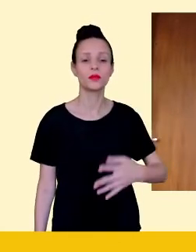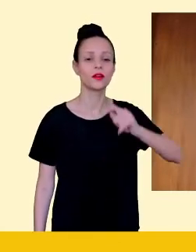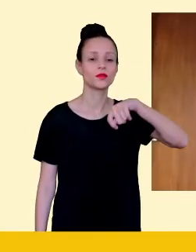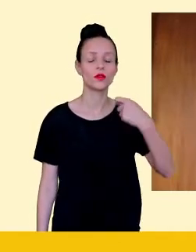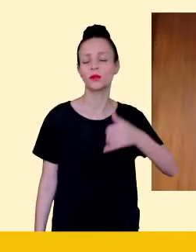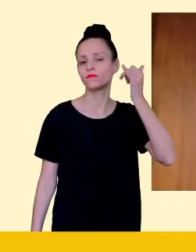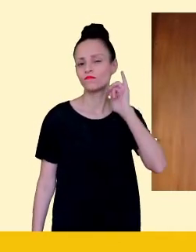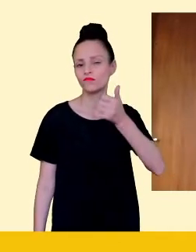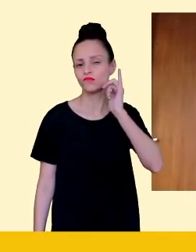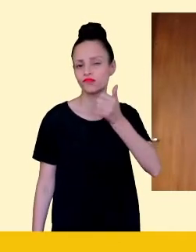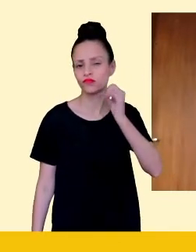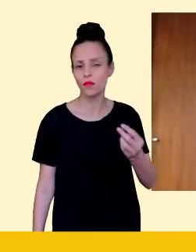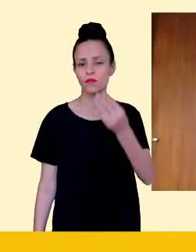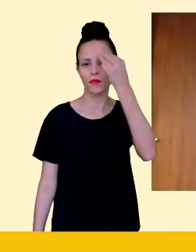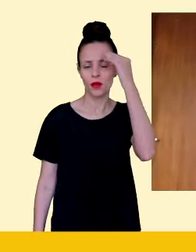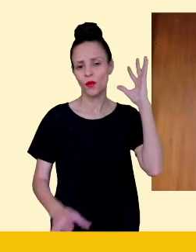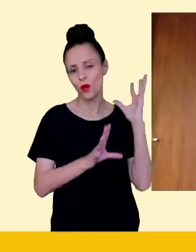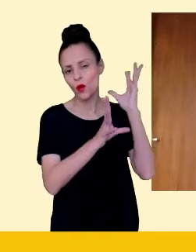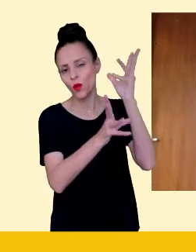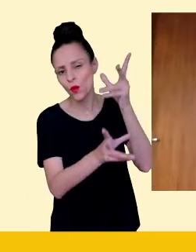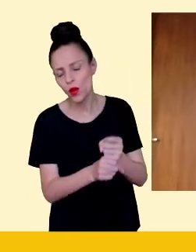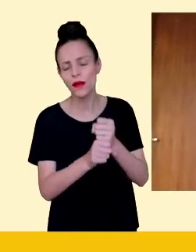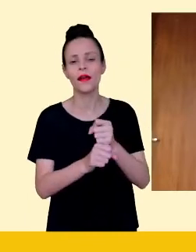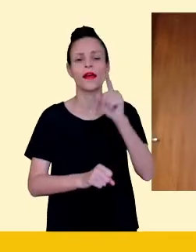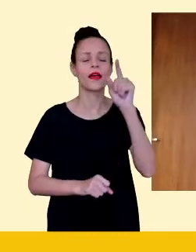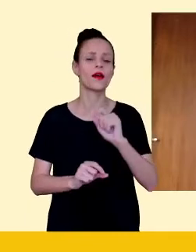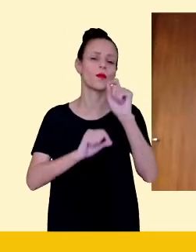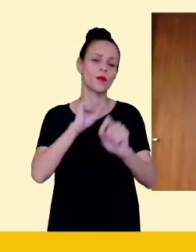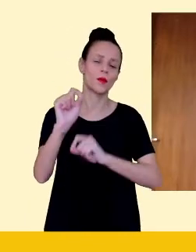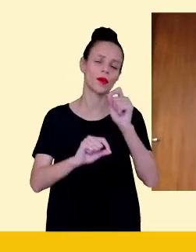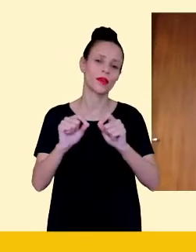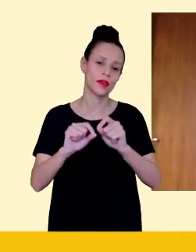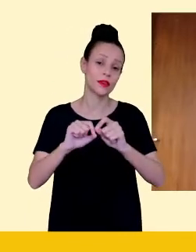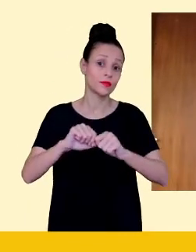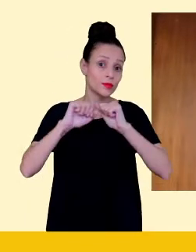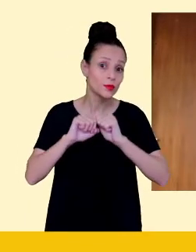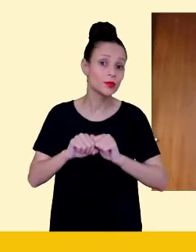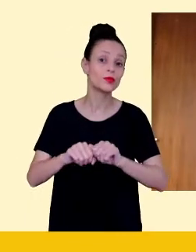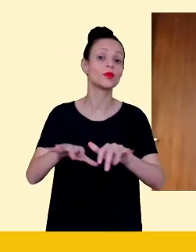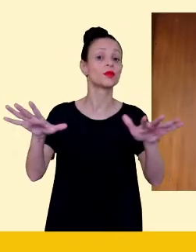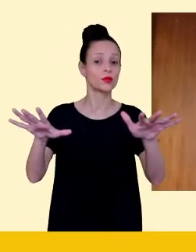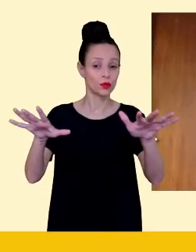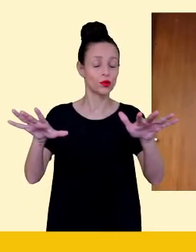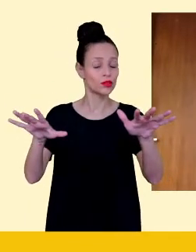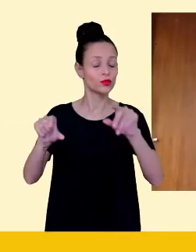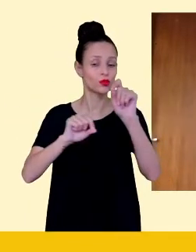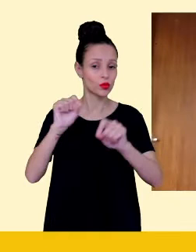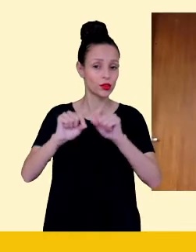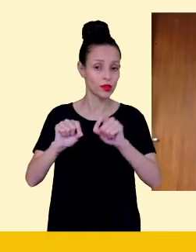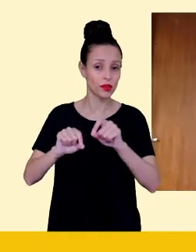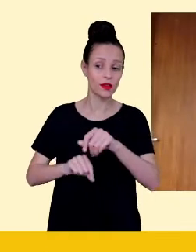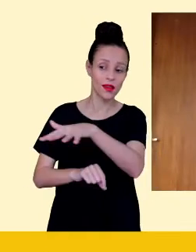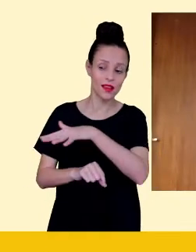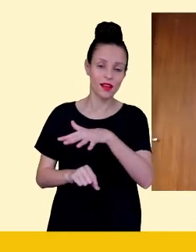essa memória, essa narrativa que é intrincada, mas que é também lacunar, e que ao mesmo tempo que se produz, né, se